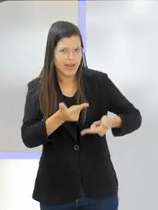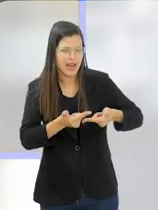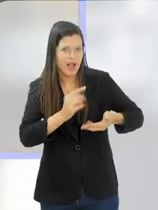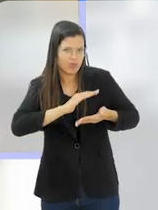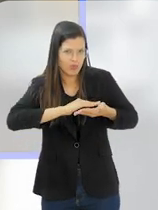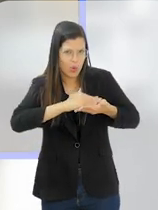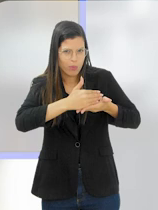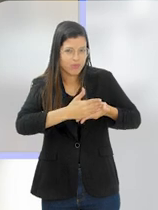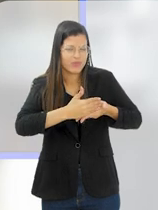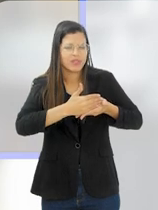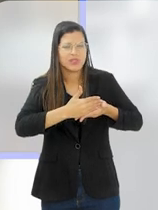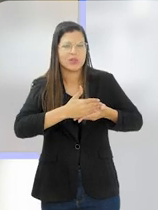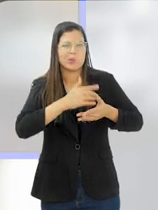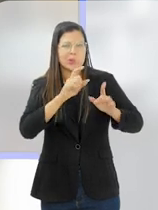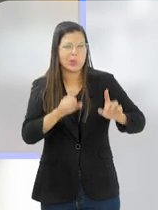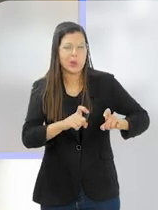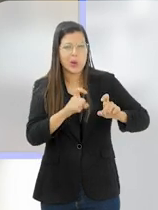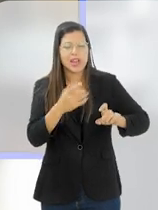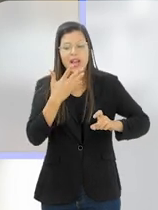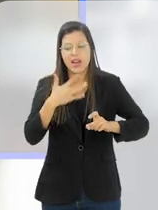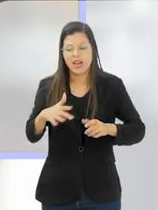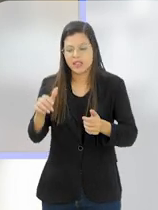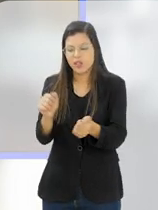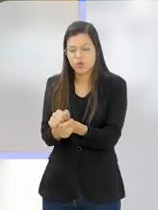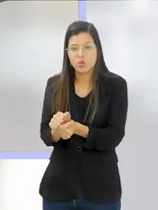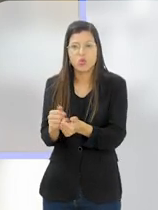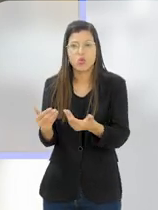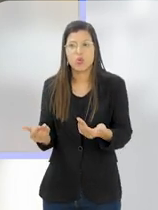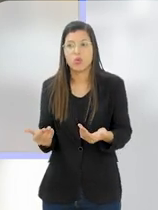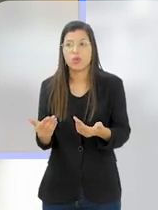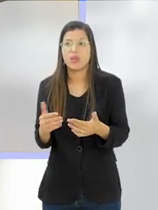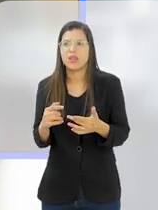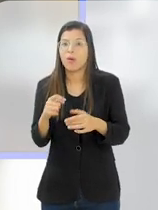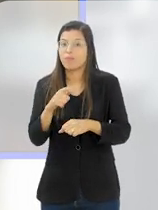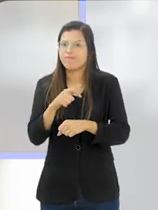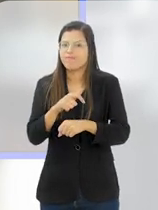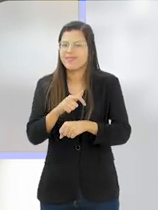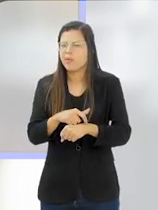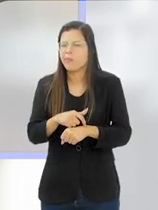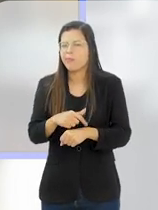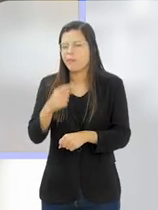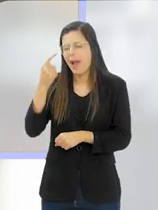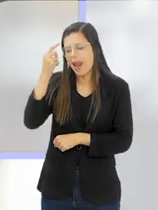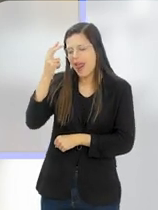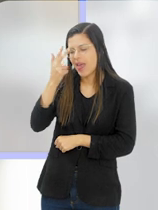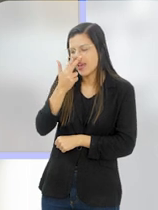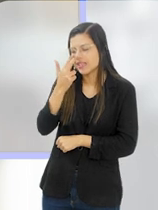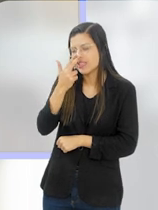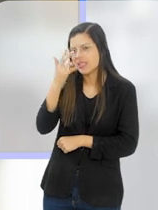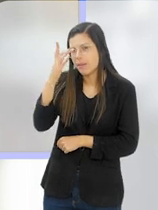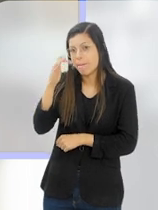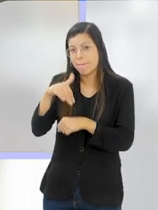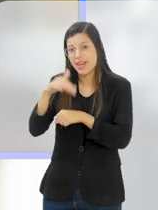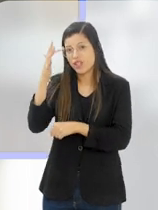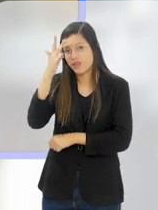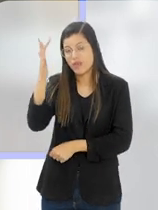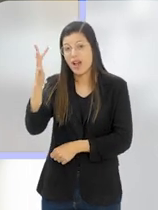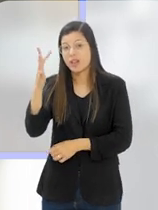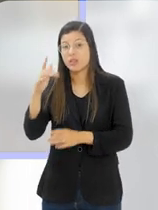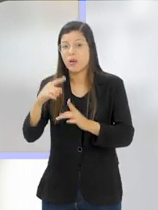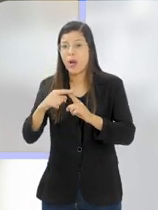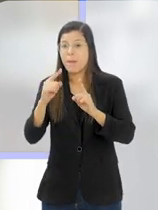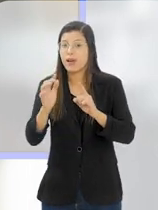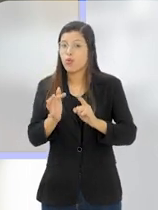e a criança, né, estava junto no mesmo ambiente. Então, num primeiro momento, pode parecer mais fácil, mas a